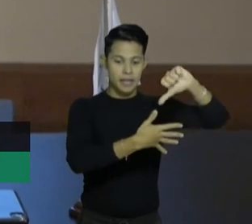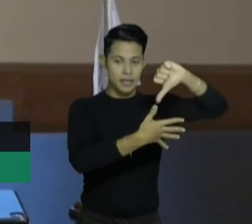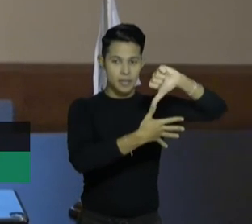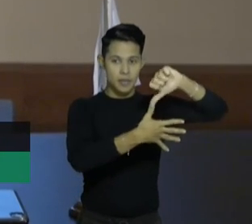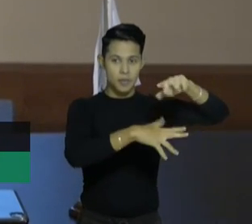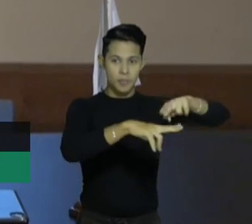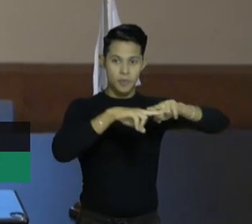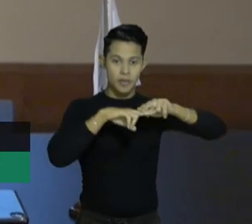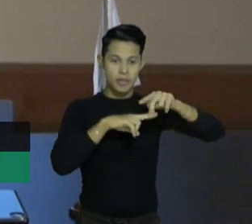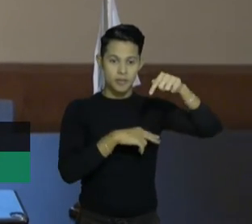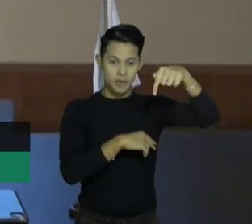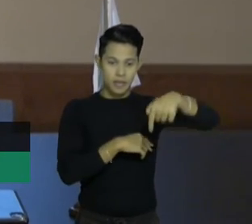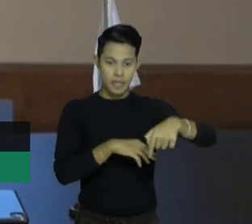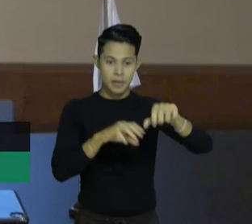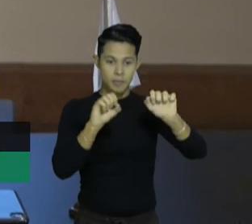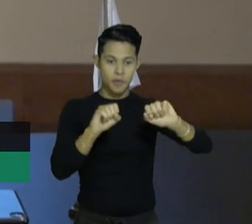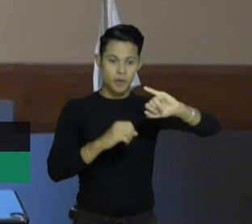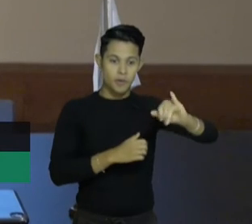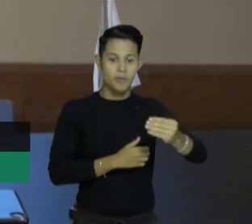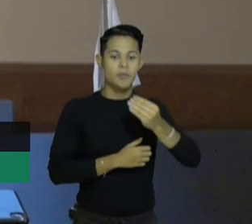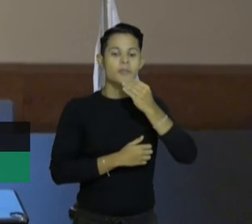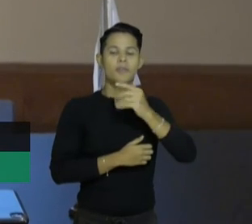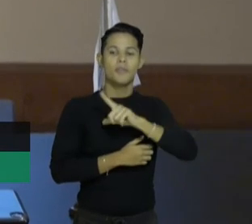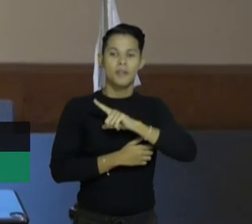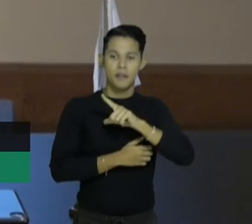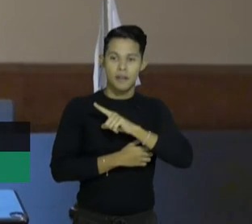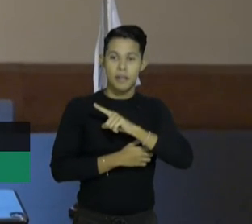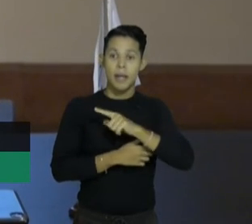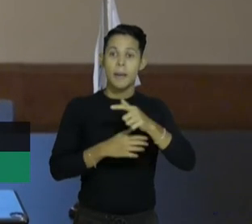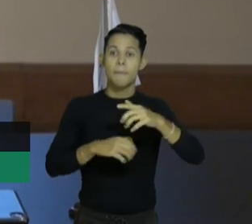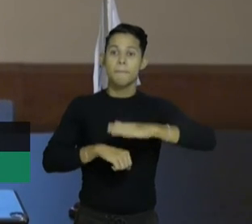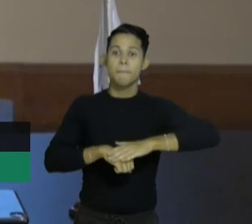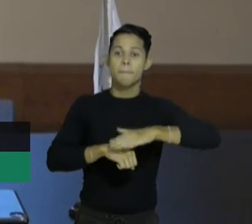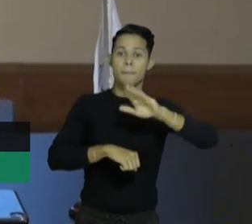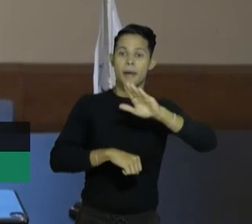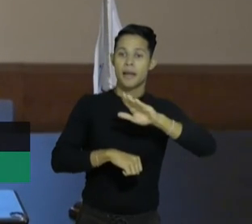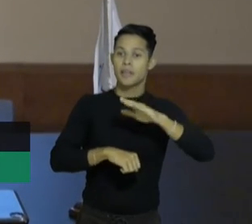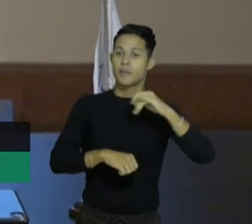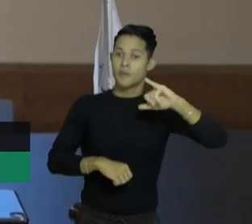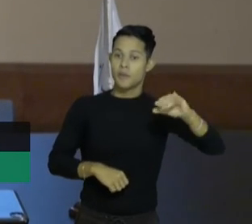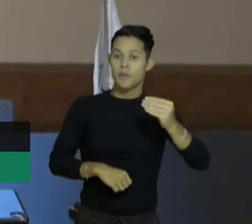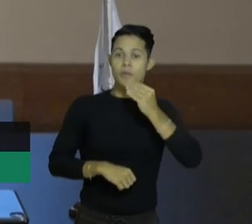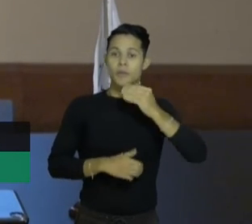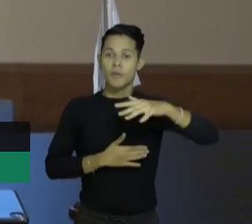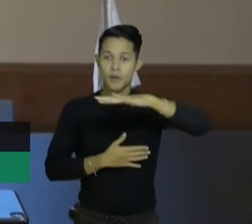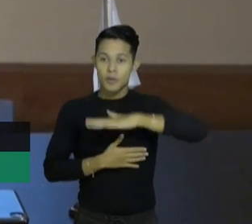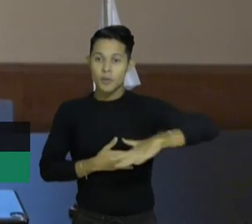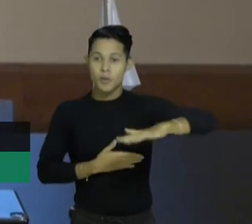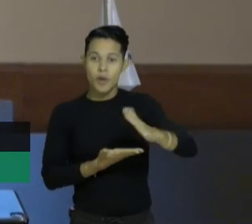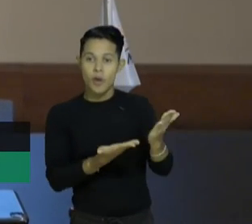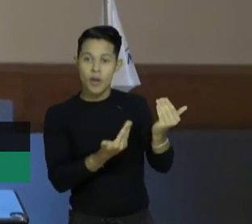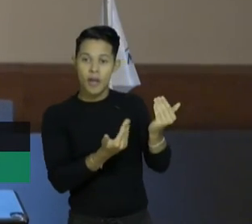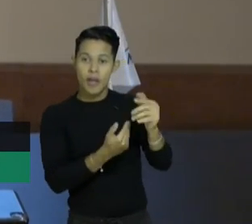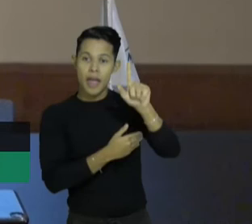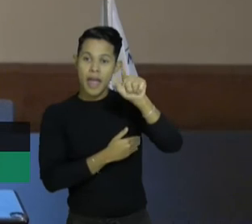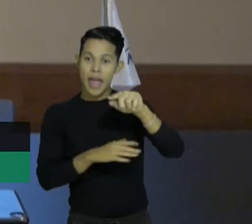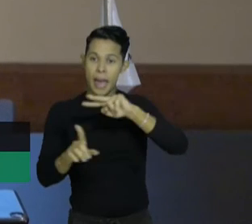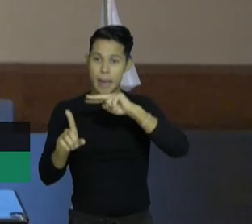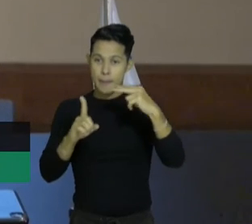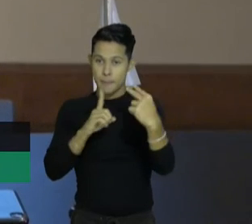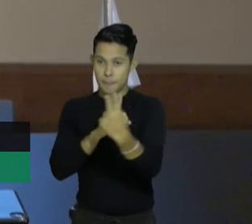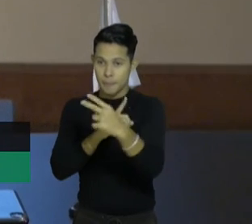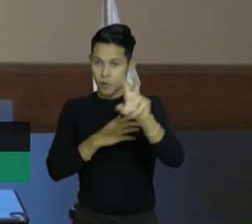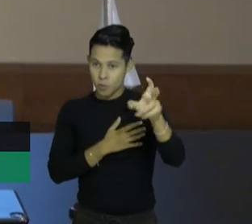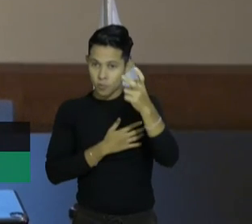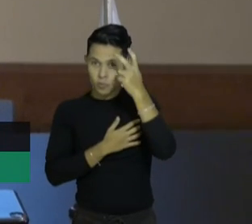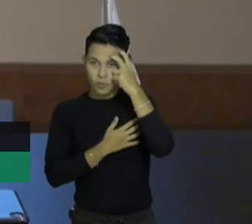oportunidade uma questão também que é uma grande oportunidade para nossa juventude é do ponto de vista cultural é evidente que